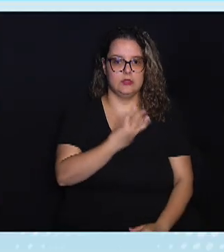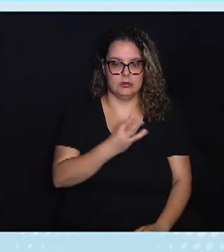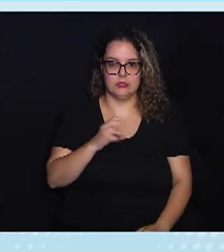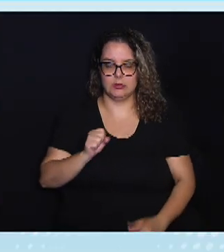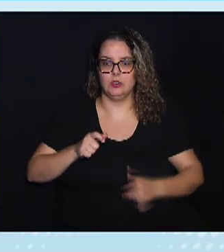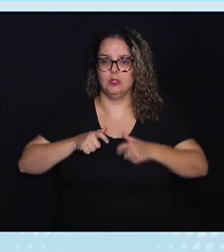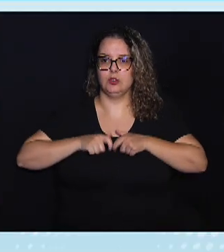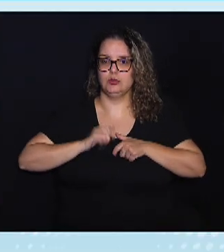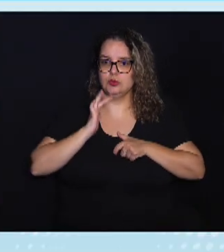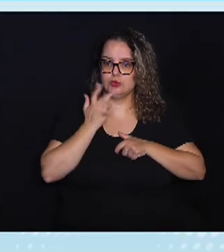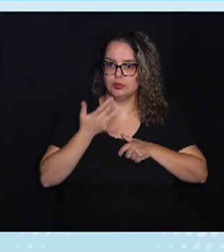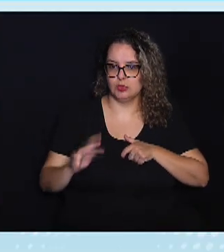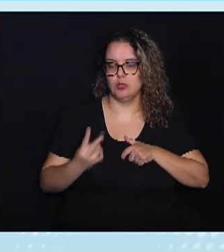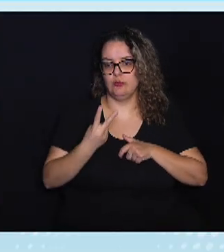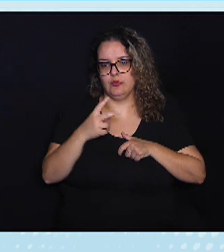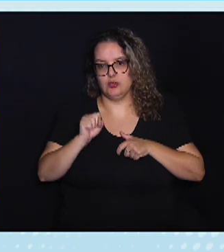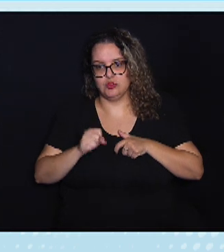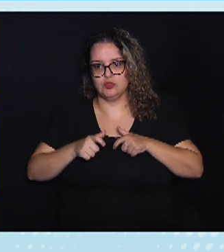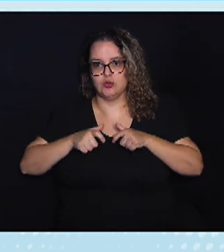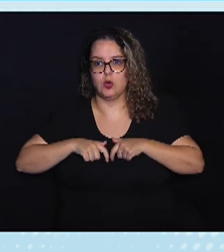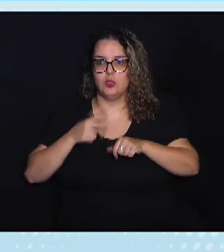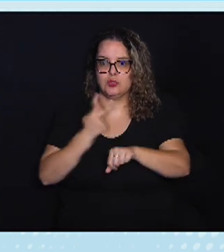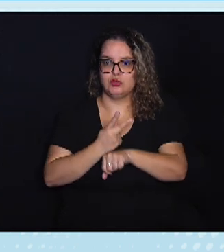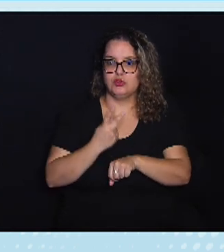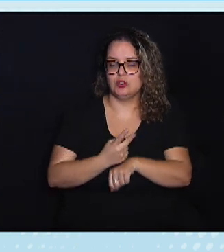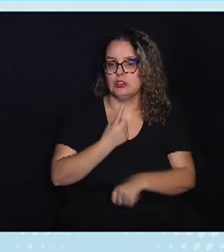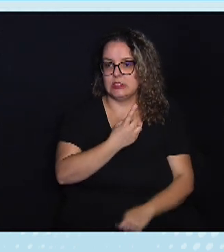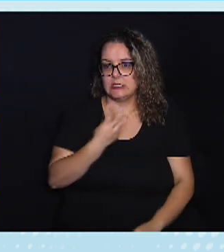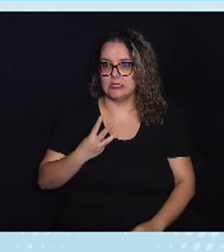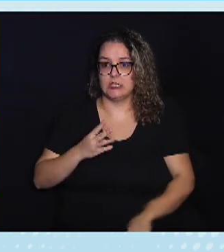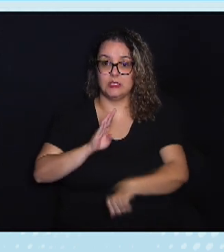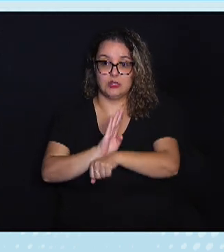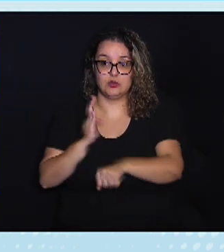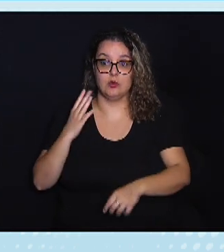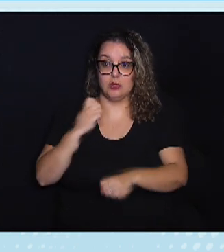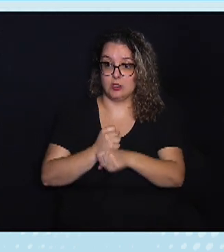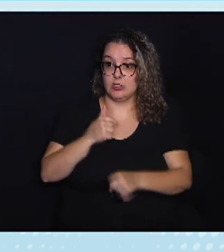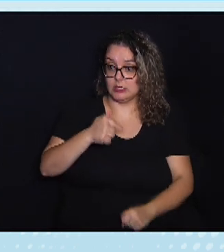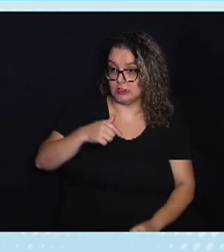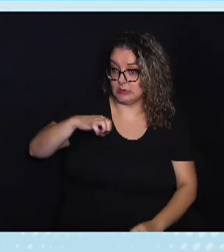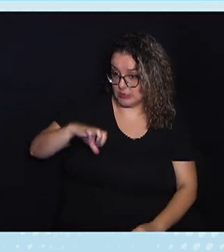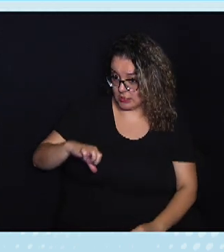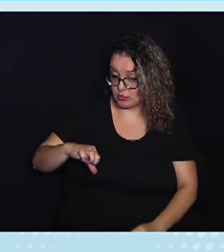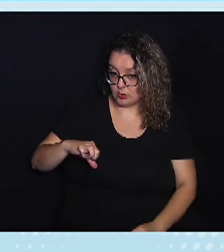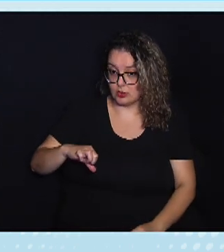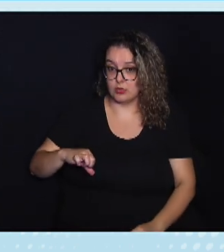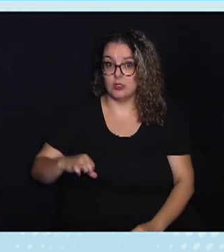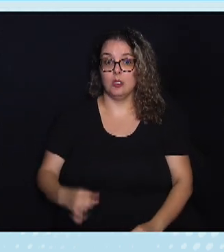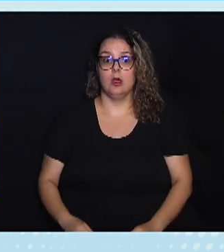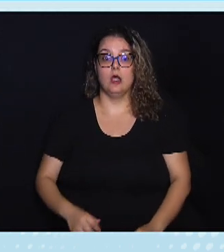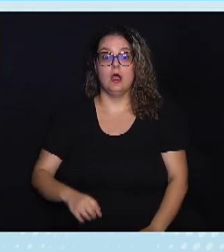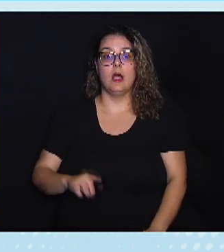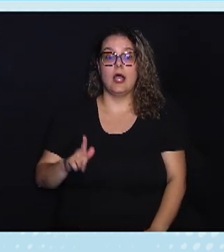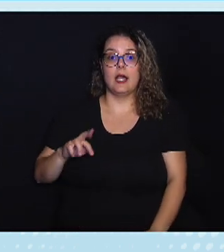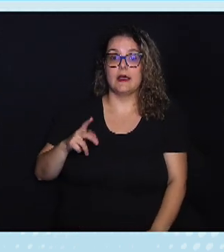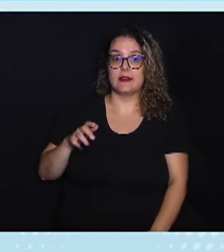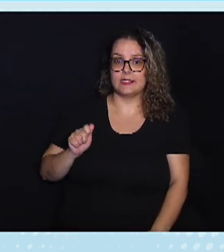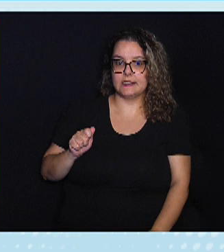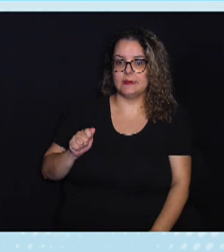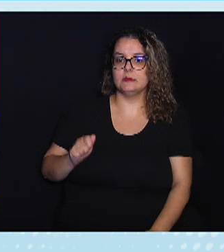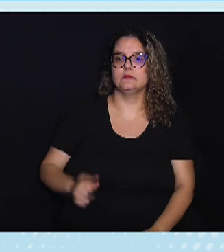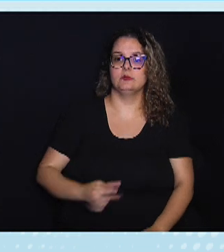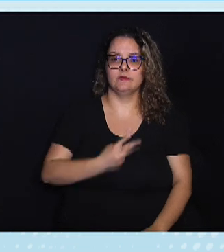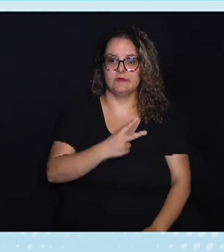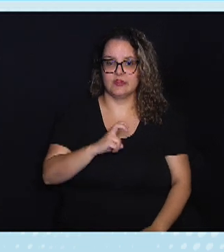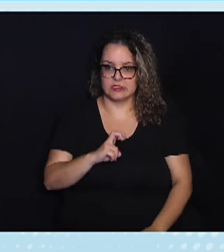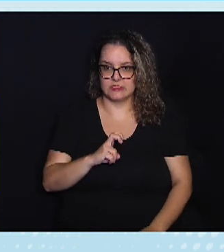medalhas de ouro, 28 de prata e 13 de bronze, totalizando 79 no total. A Grã-Bretanha segue na